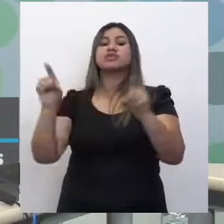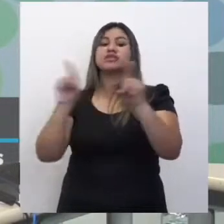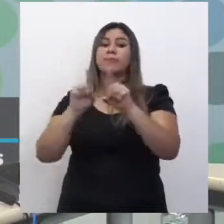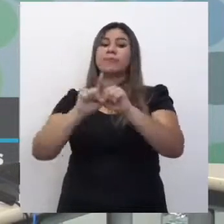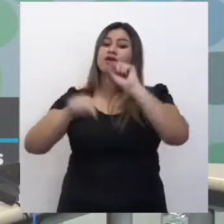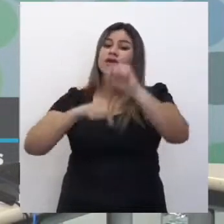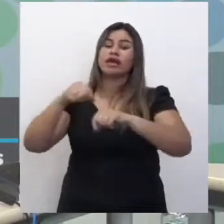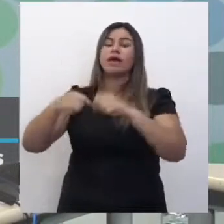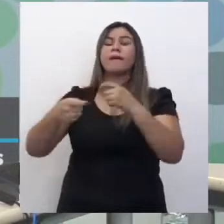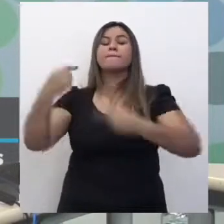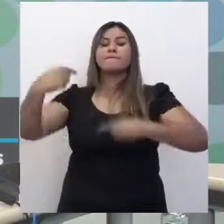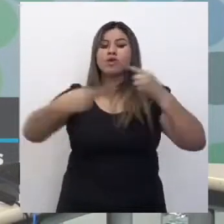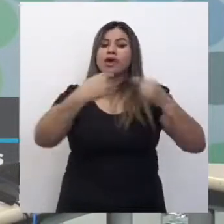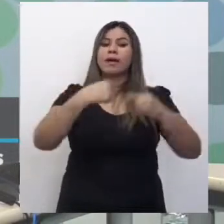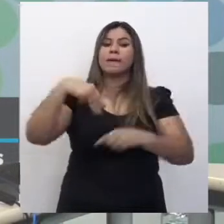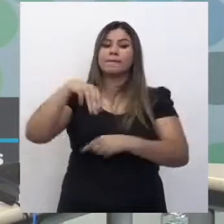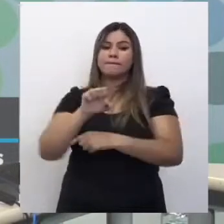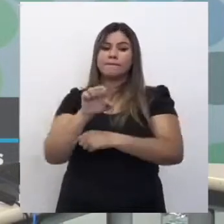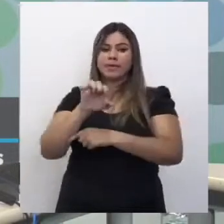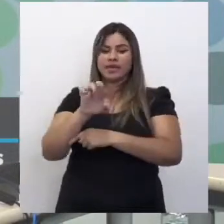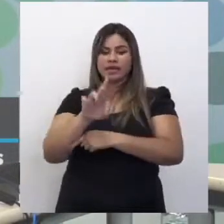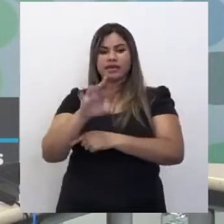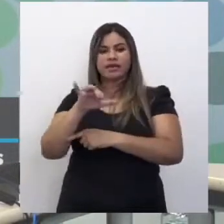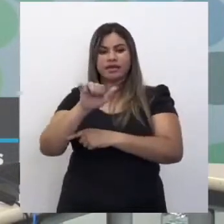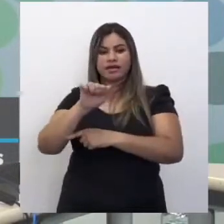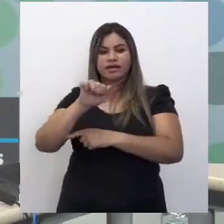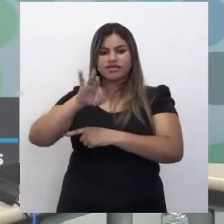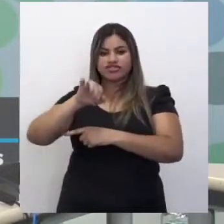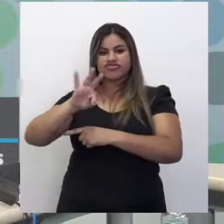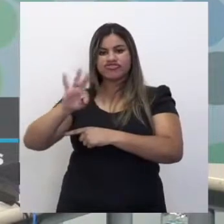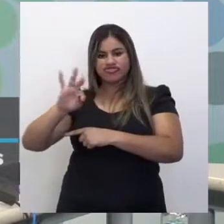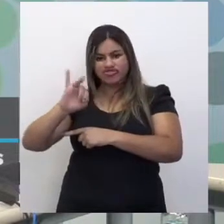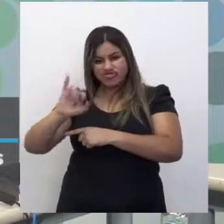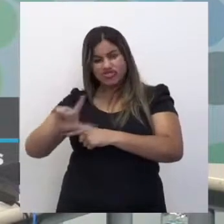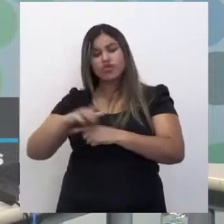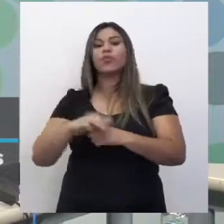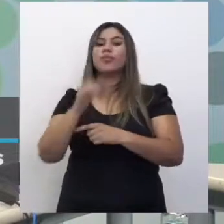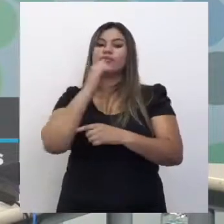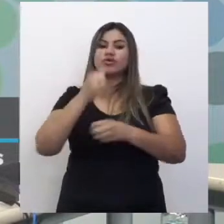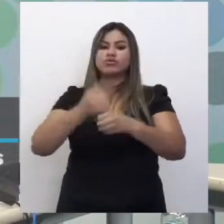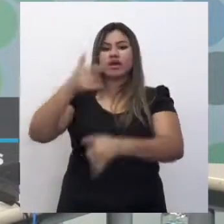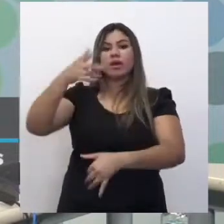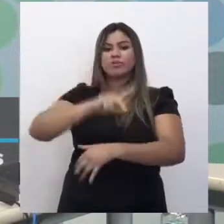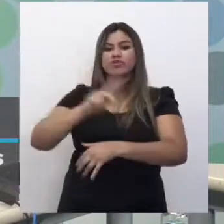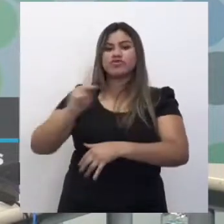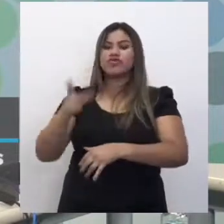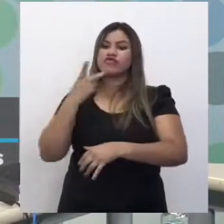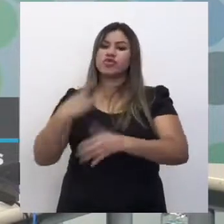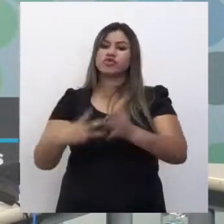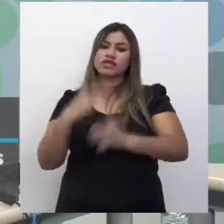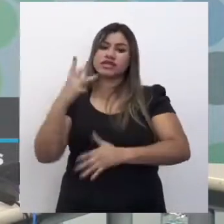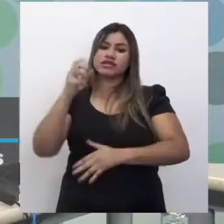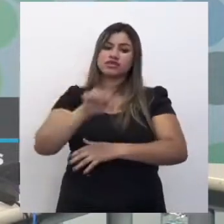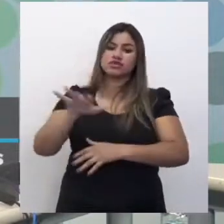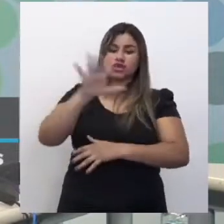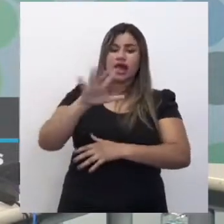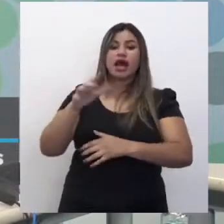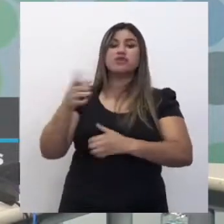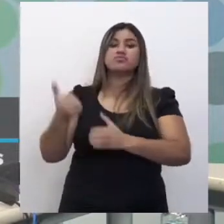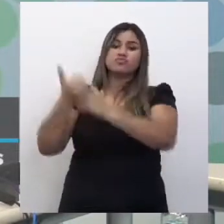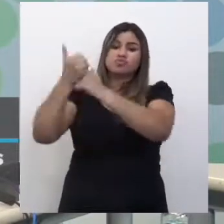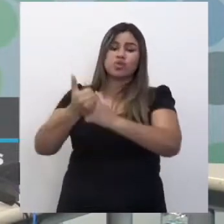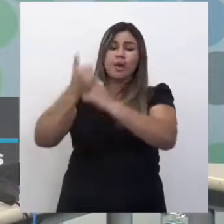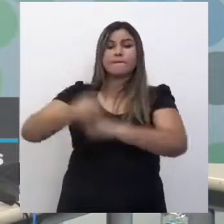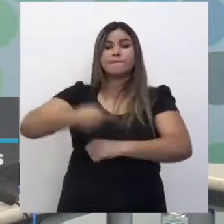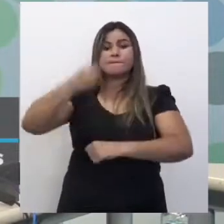professor falou aqui no nosso chat da questão do primeiro, segundo e terceiro estados, né? A burguesia, terceiro estado sustentando o primeiro e segundo, que é